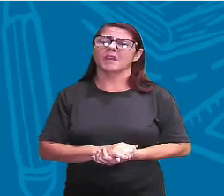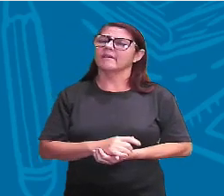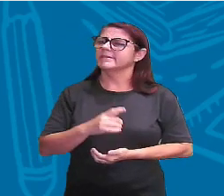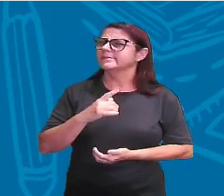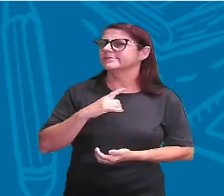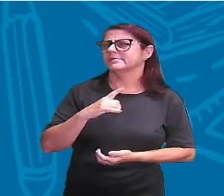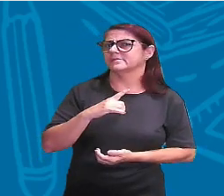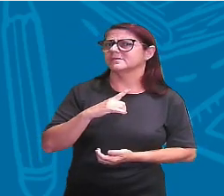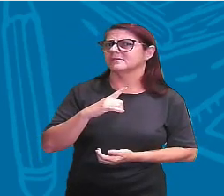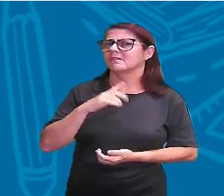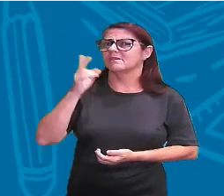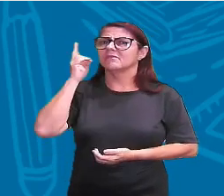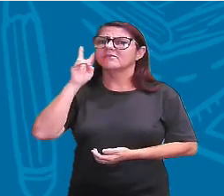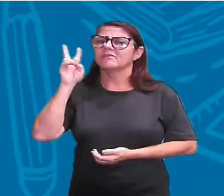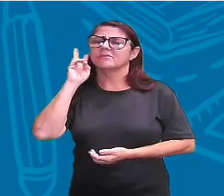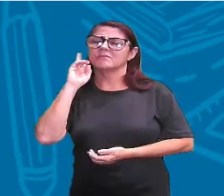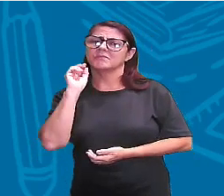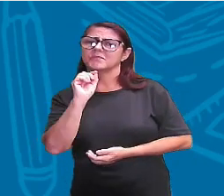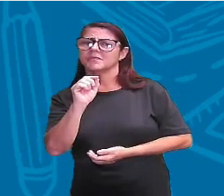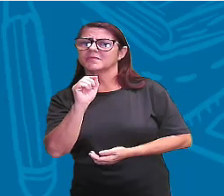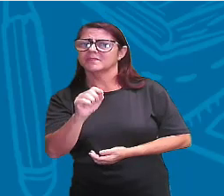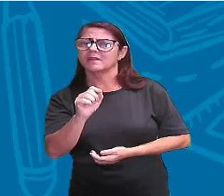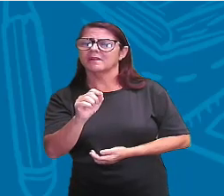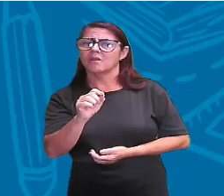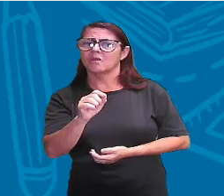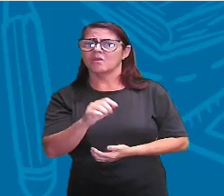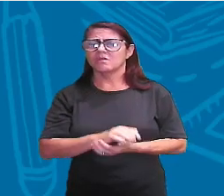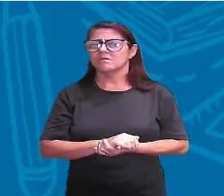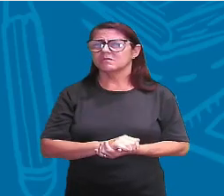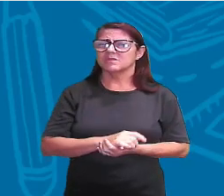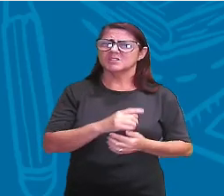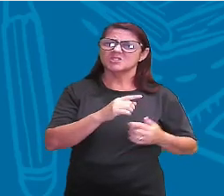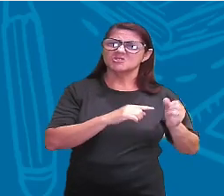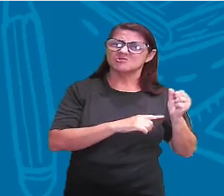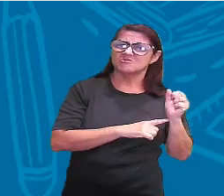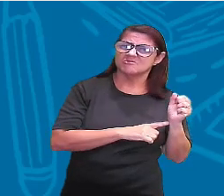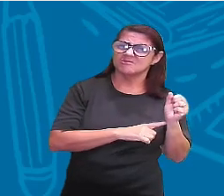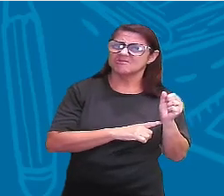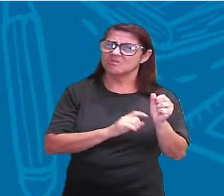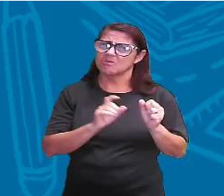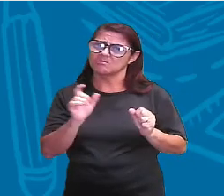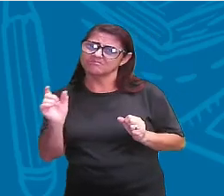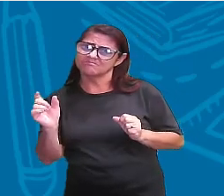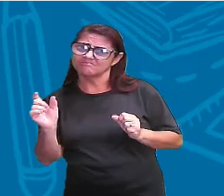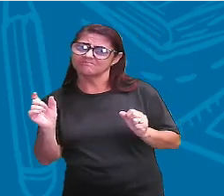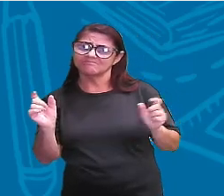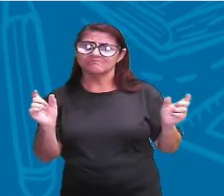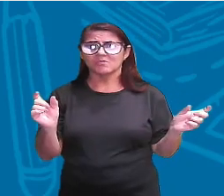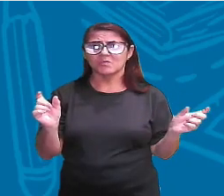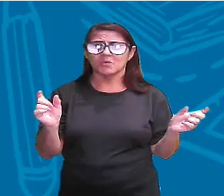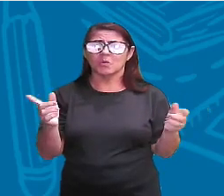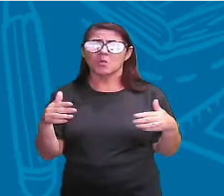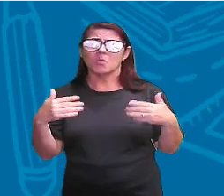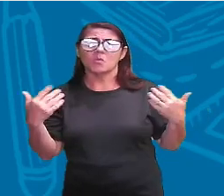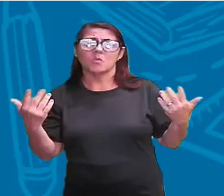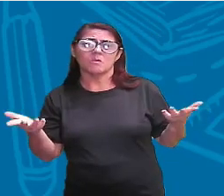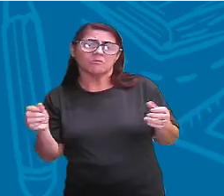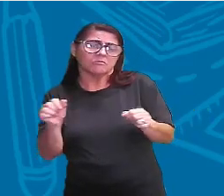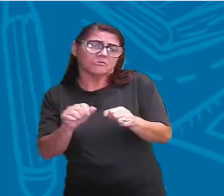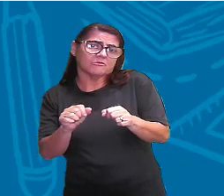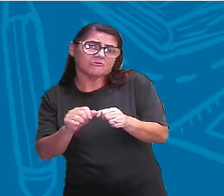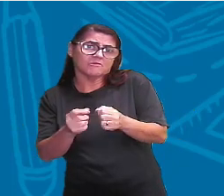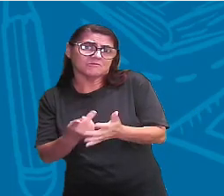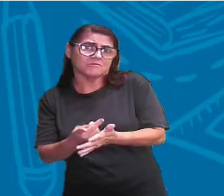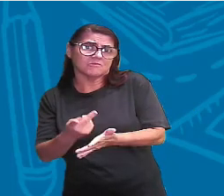isso aí, vai lembrar sempre do quê? Se ele é papel de sujeito, se ele é o subject, é quem executa, é quem faz a